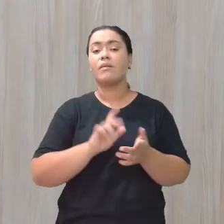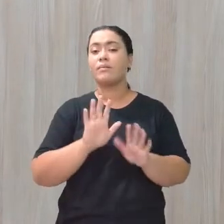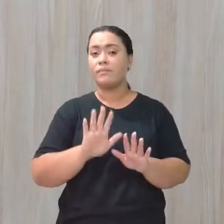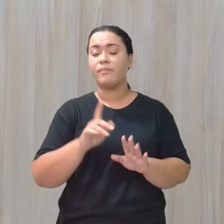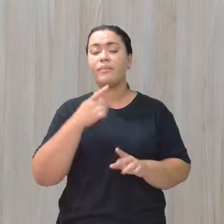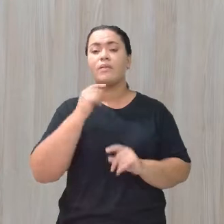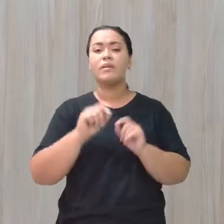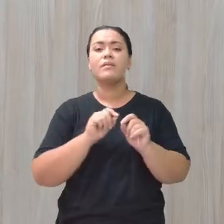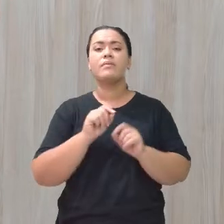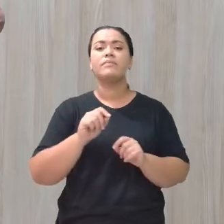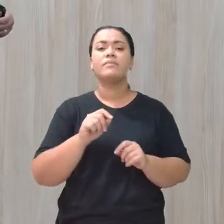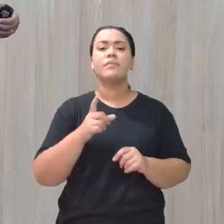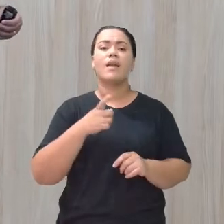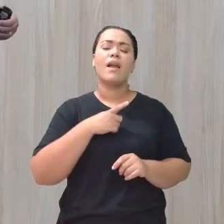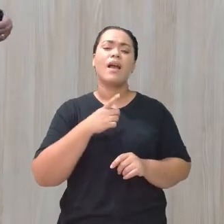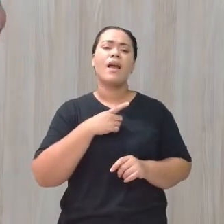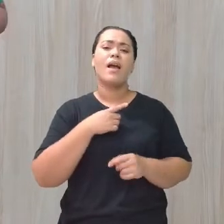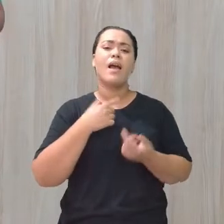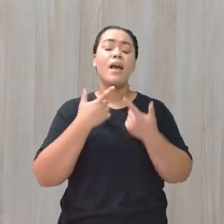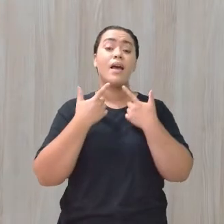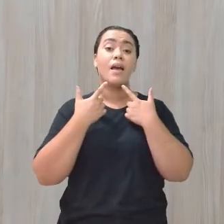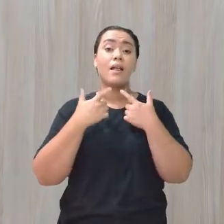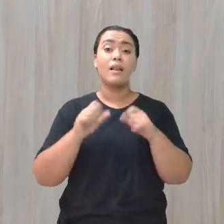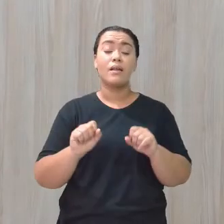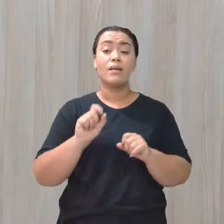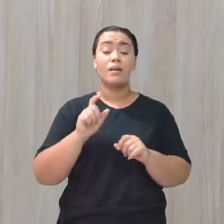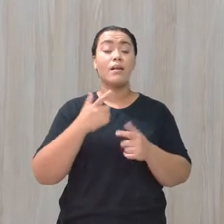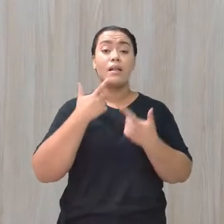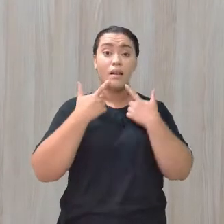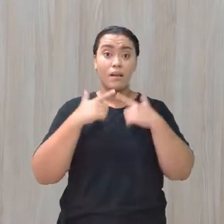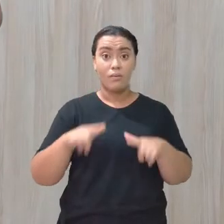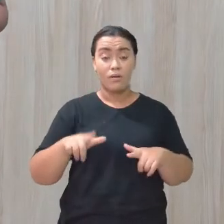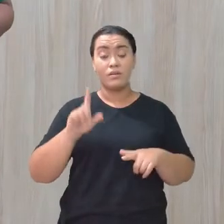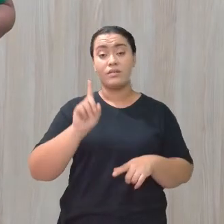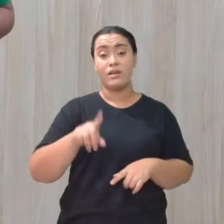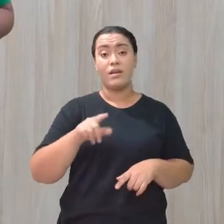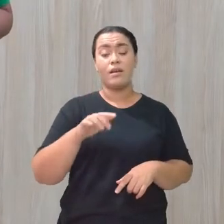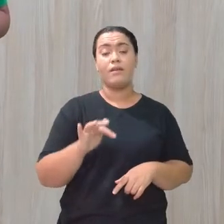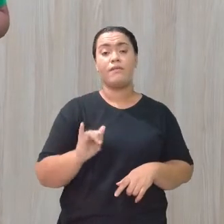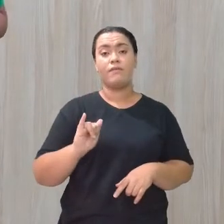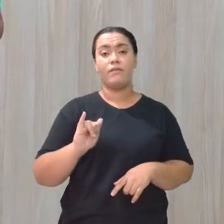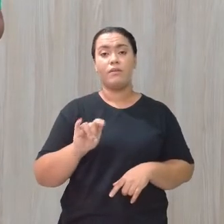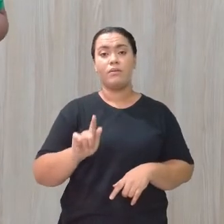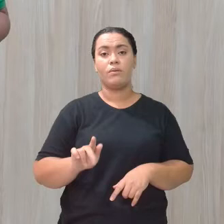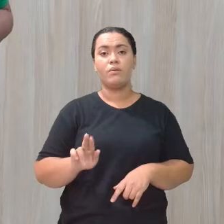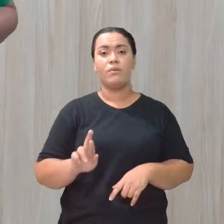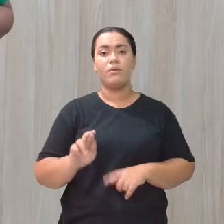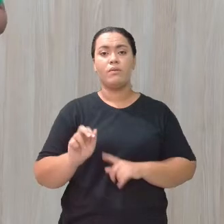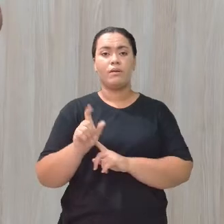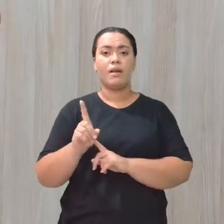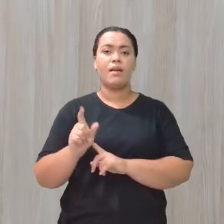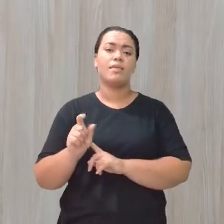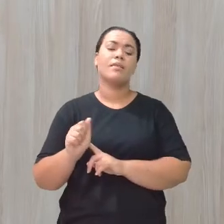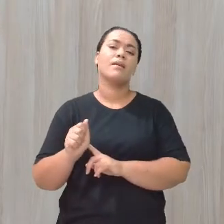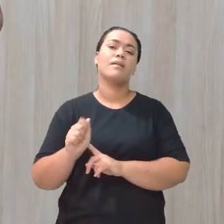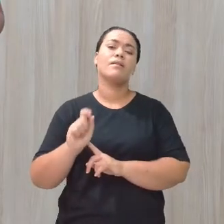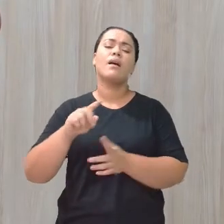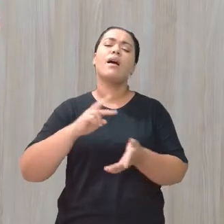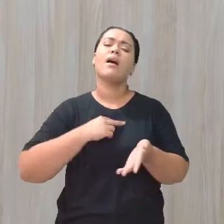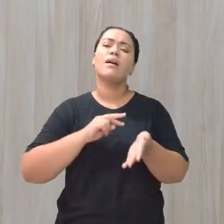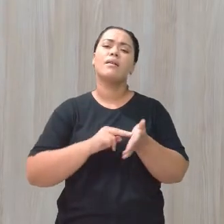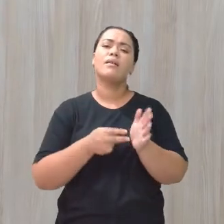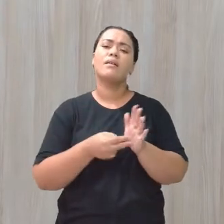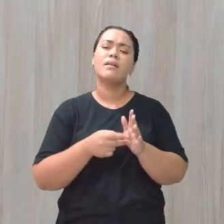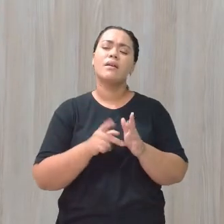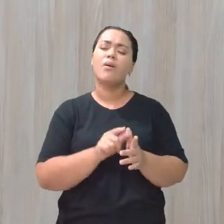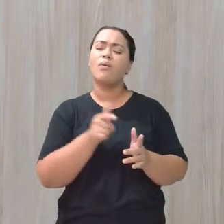Eu estou usando a linguagem figurada, então a linguagem conotativa. Quando a gente pega uma palavra, a gente aplica naquele contexto e aí